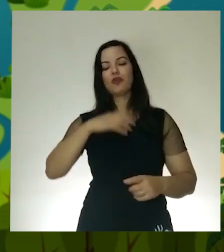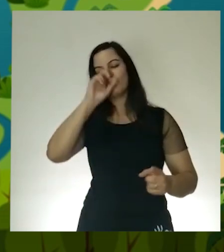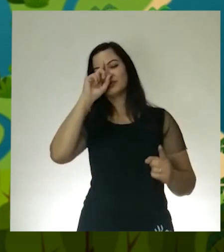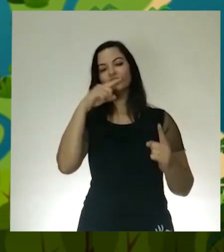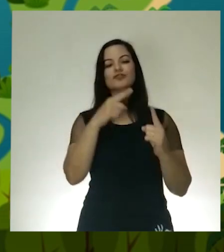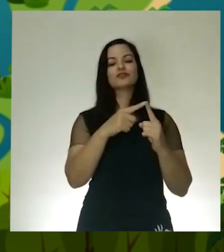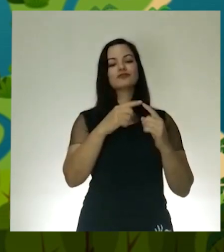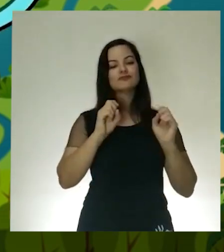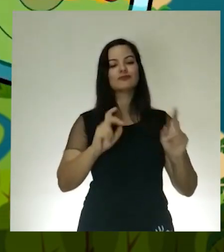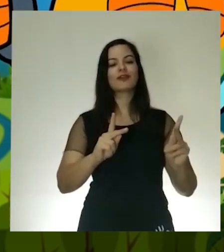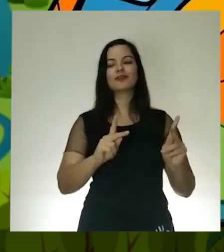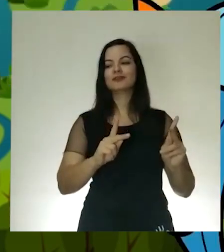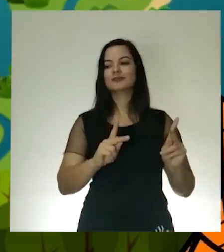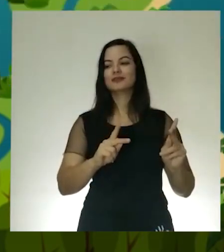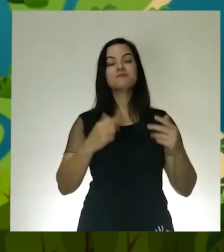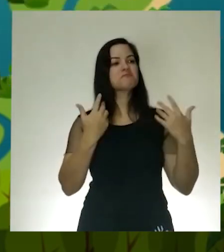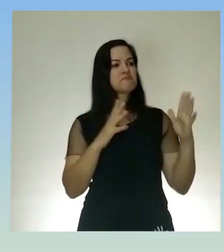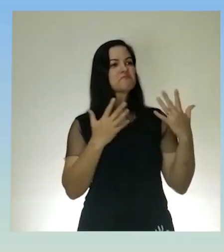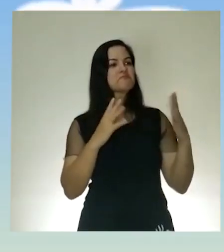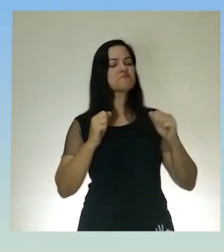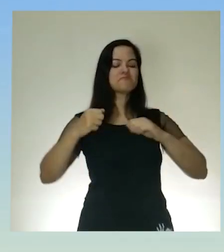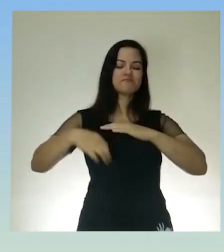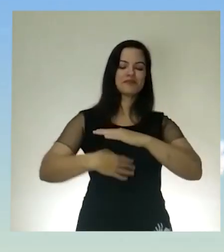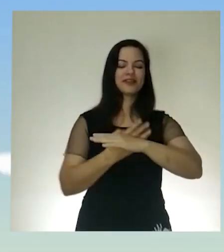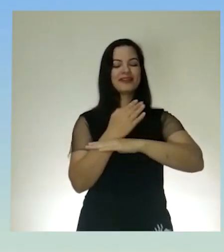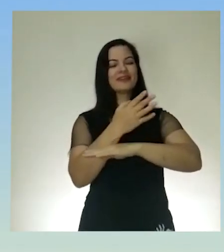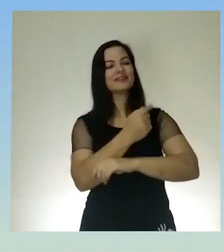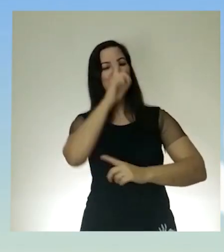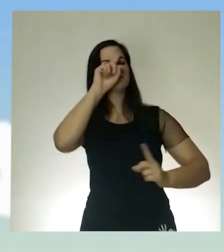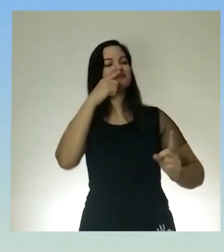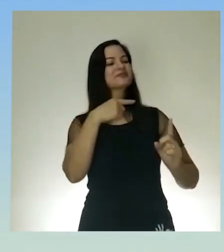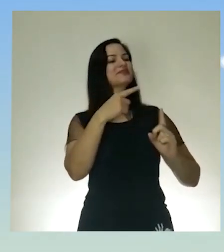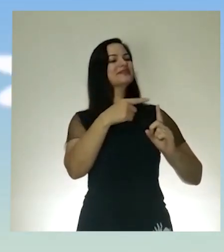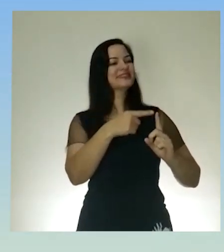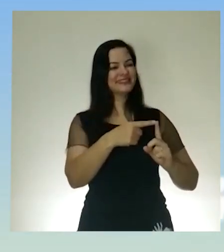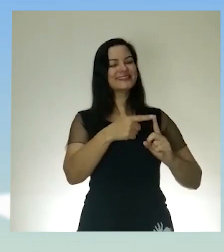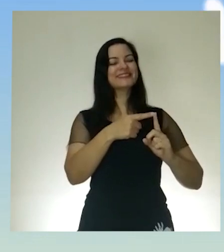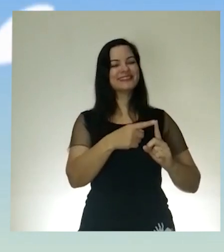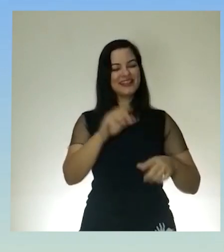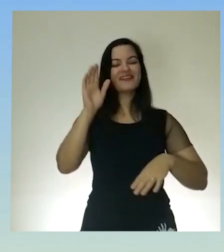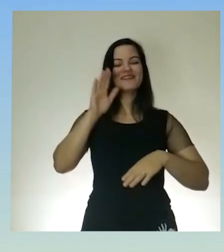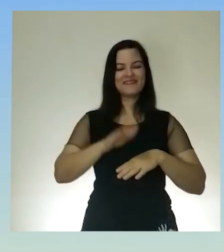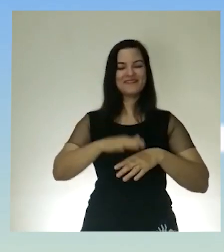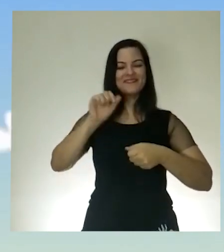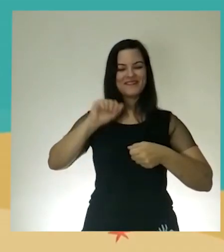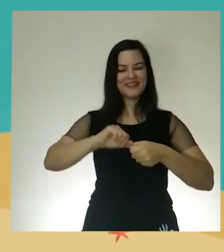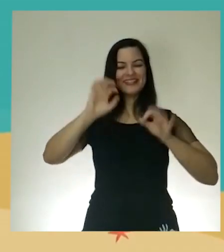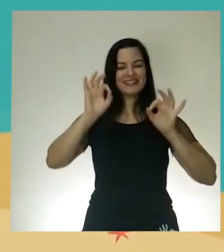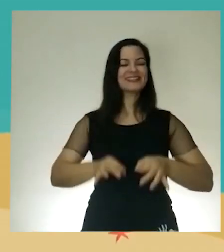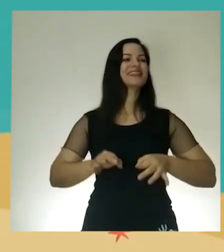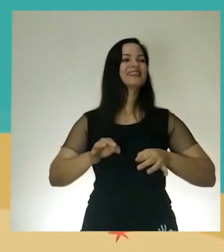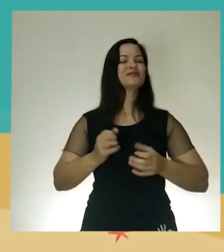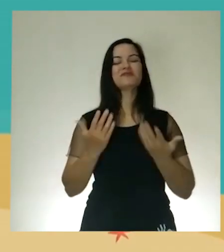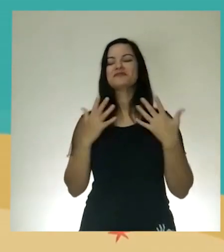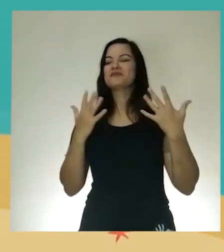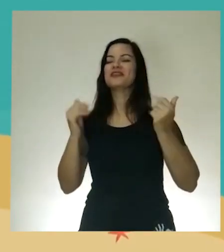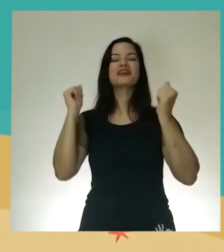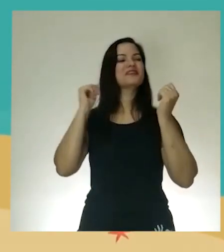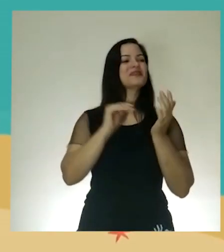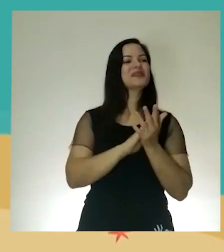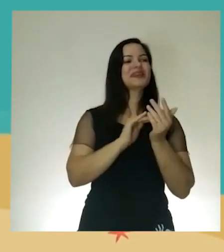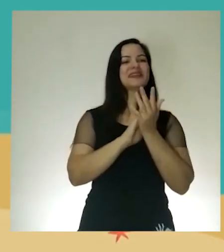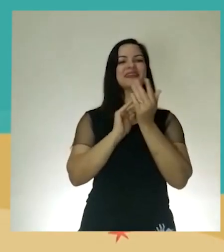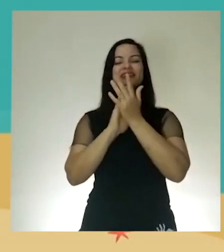Parabéns, peixonauta. A missão foi cumprida.